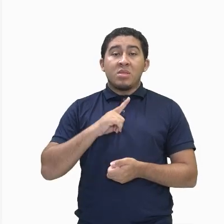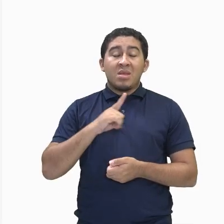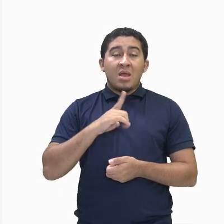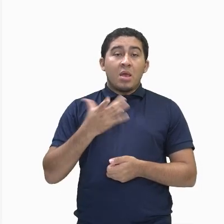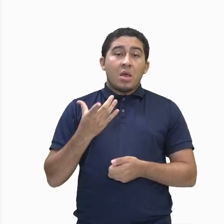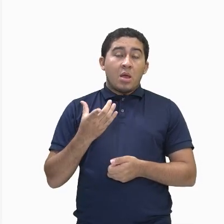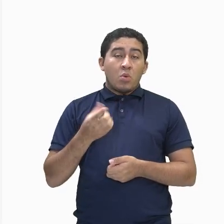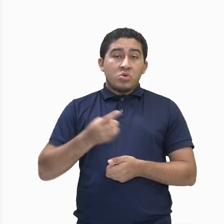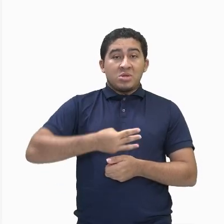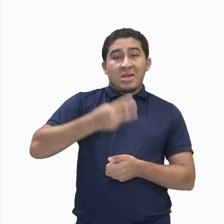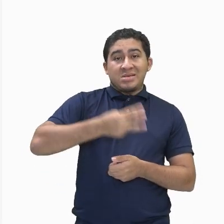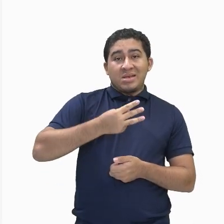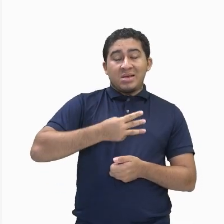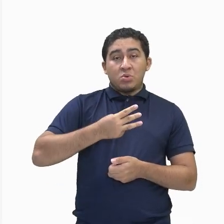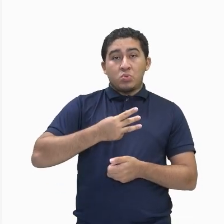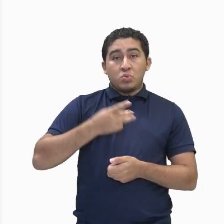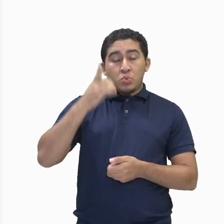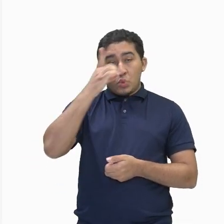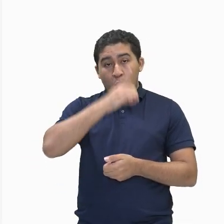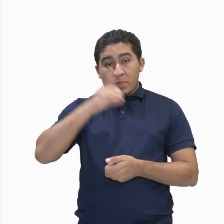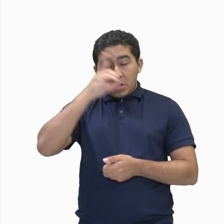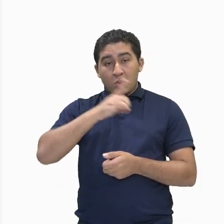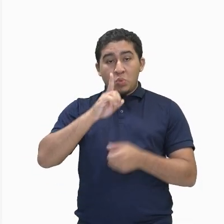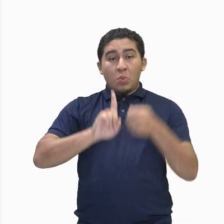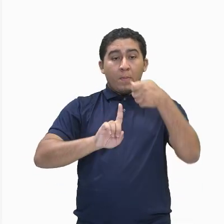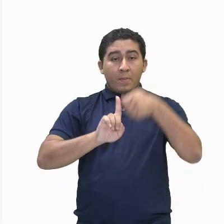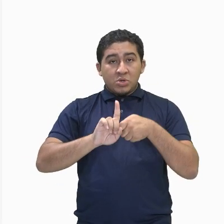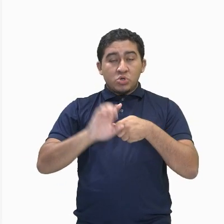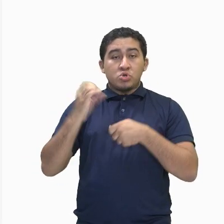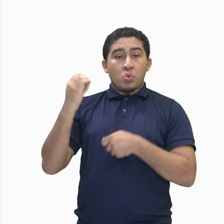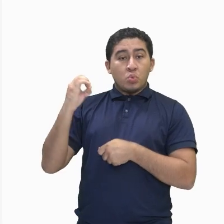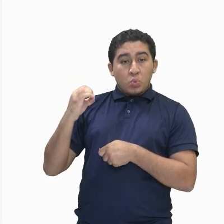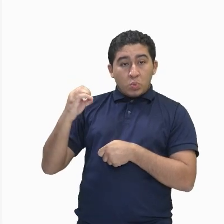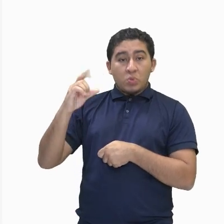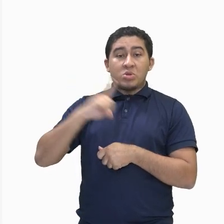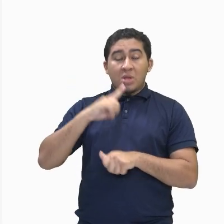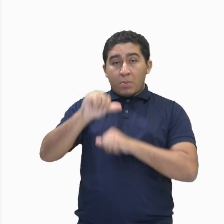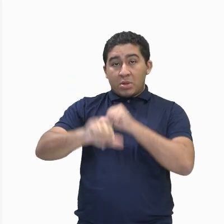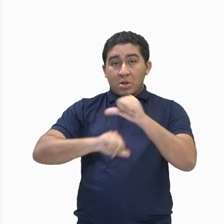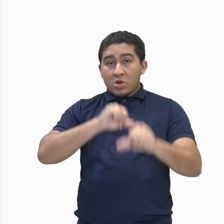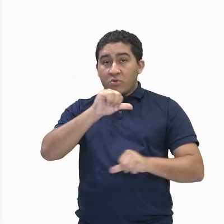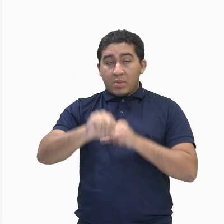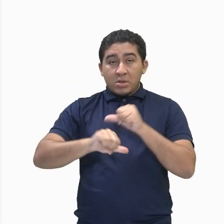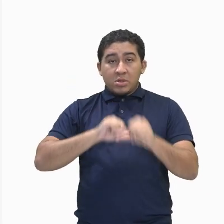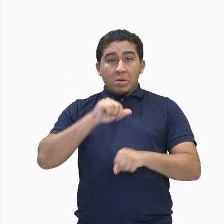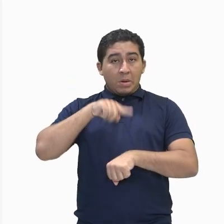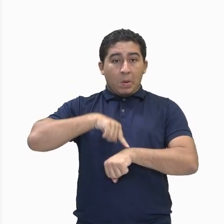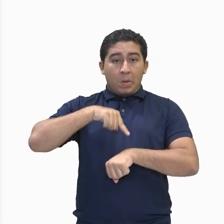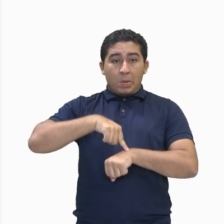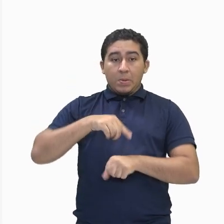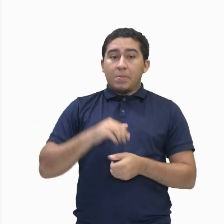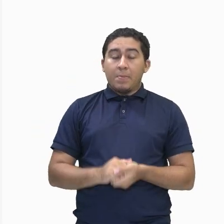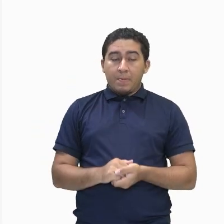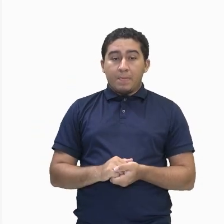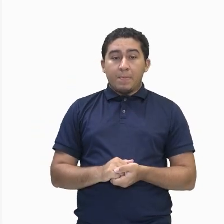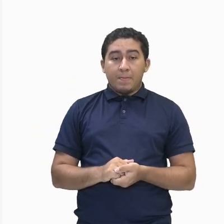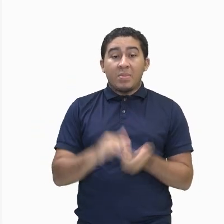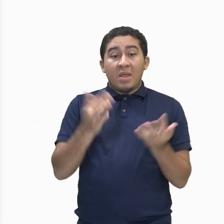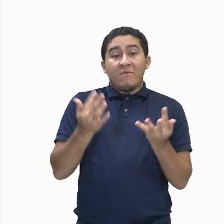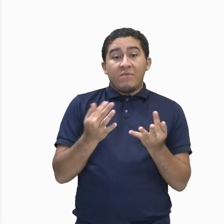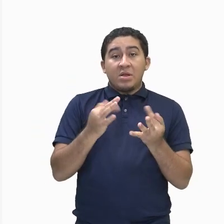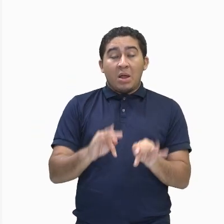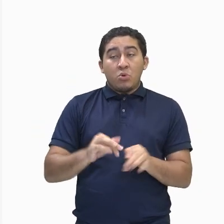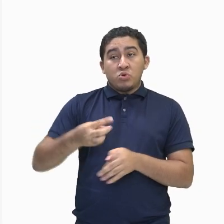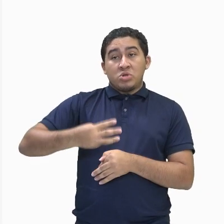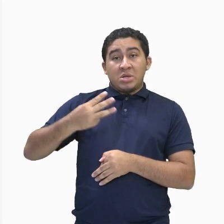outubro nós teríamos ali uma mudança no horário, né? E aí, no término, seria no